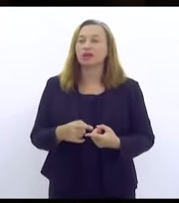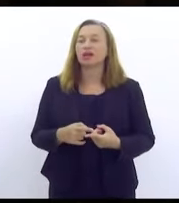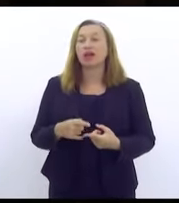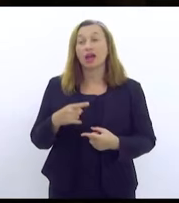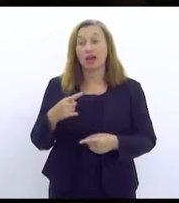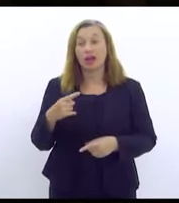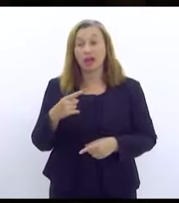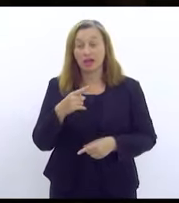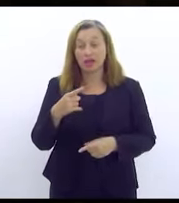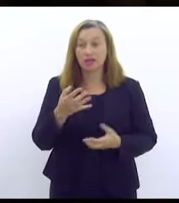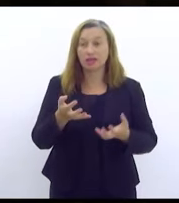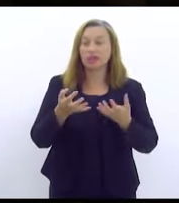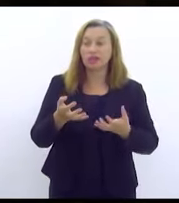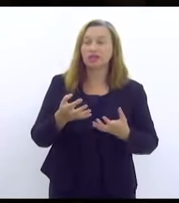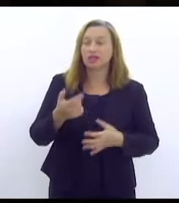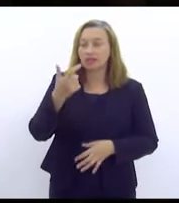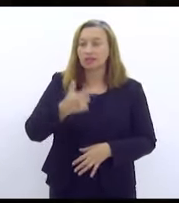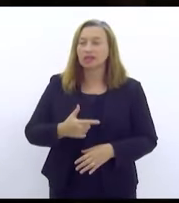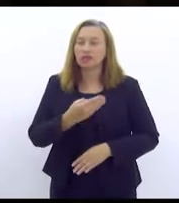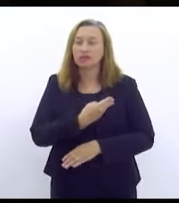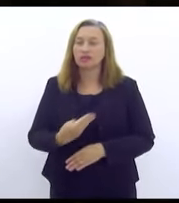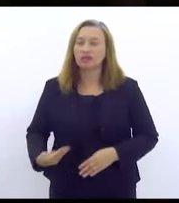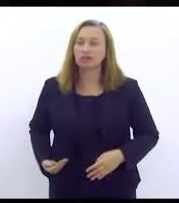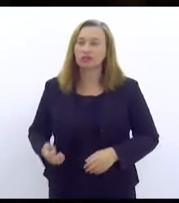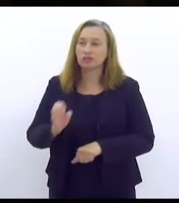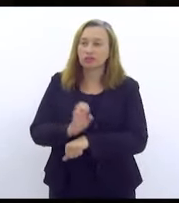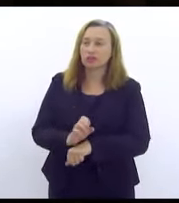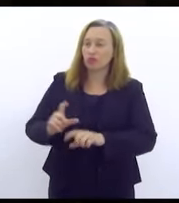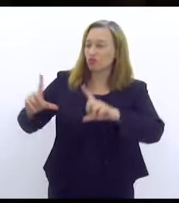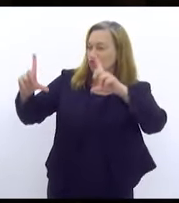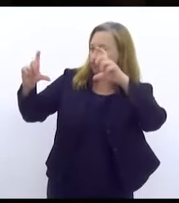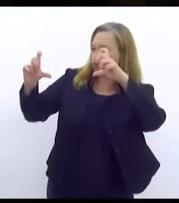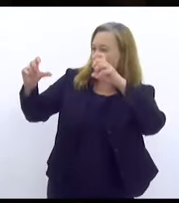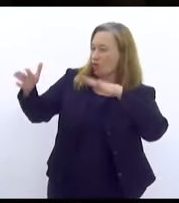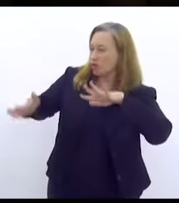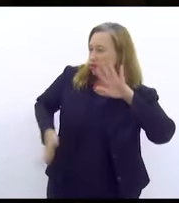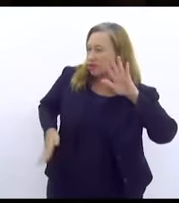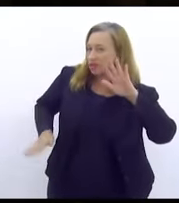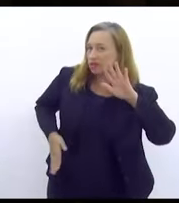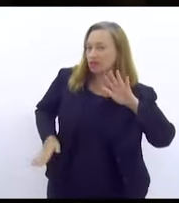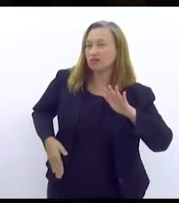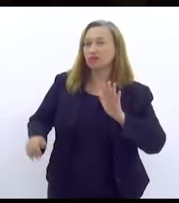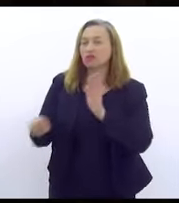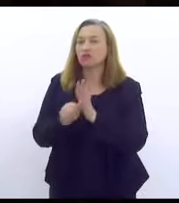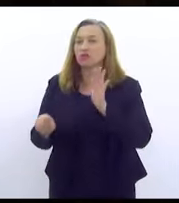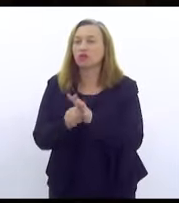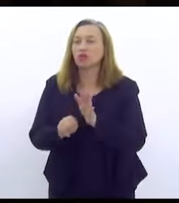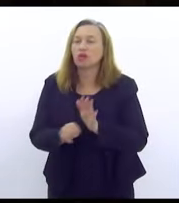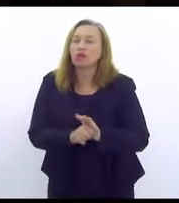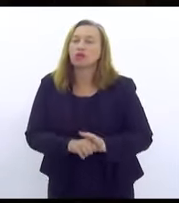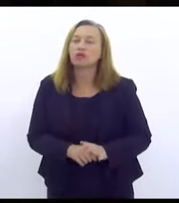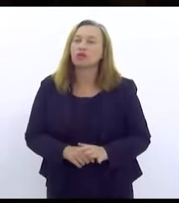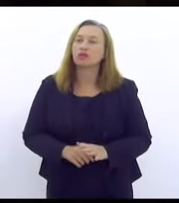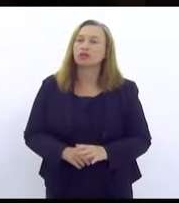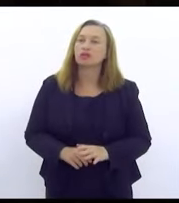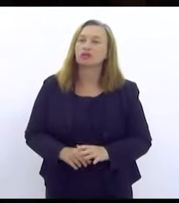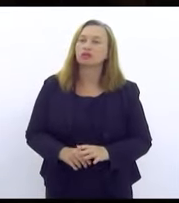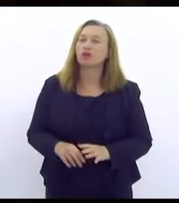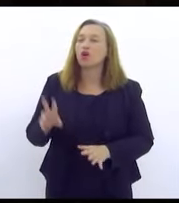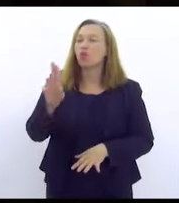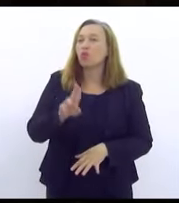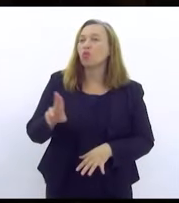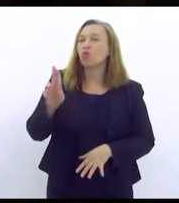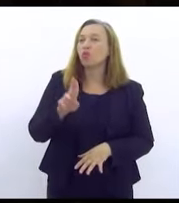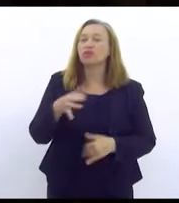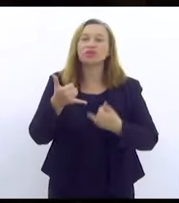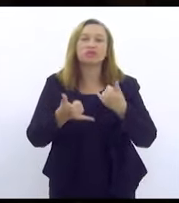pretendeu ser governador do estado, que se deixa fotografar ao lado de traficantes de drogas, queria, que é o uso recreativo do